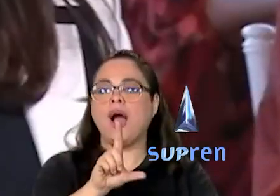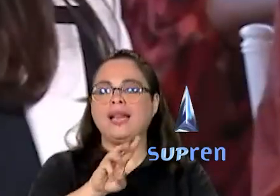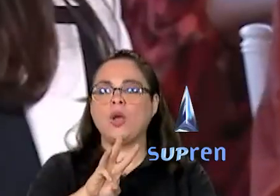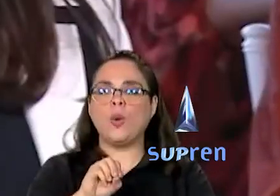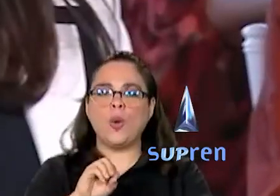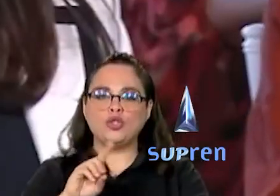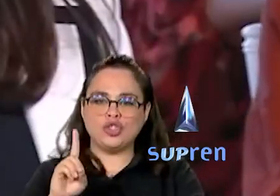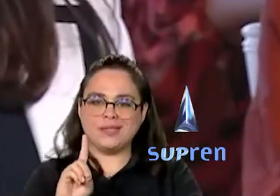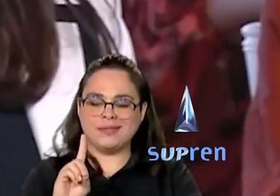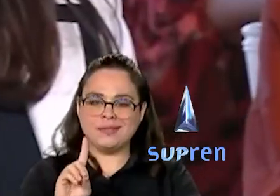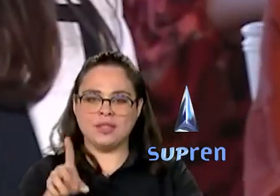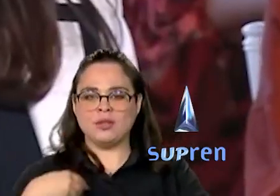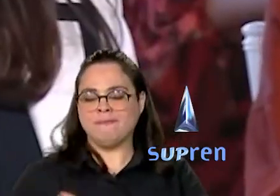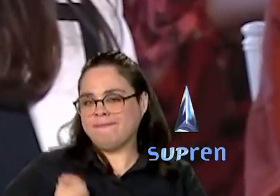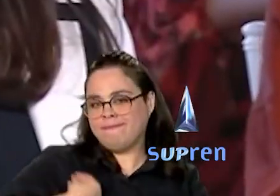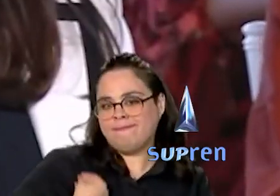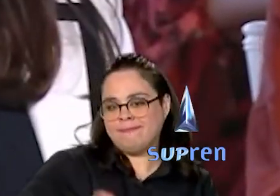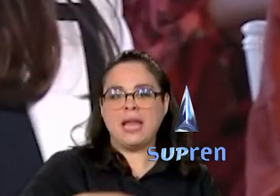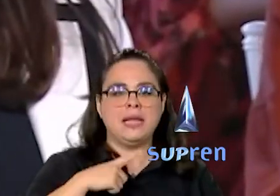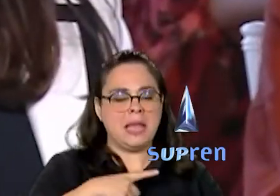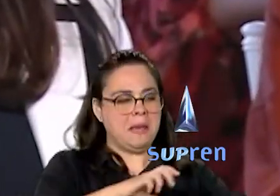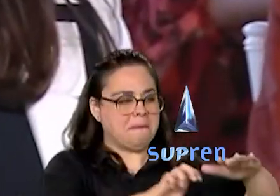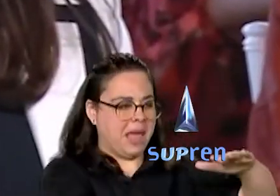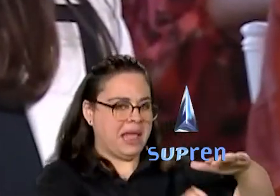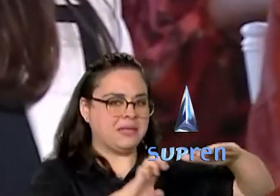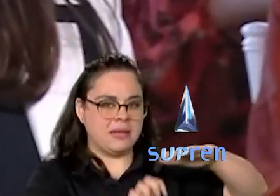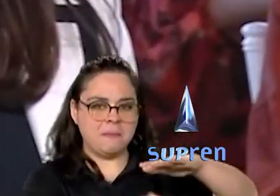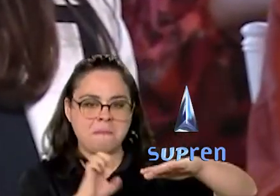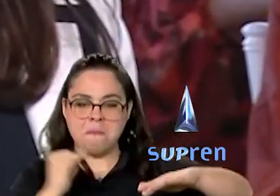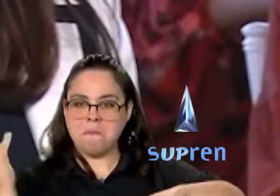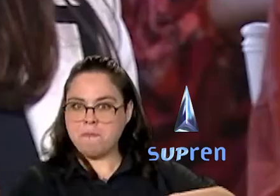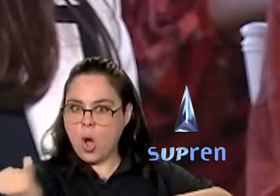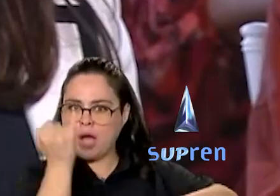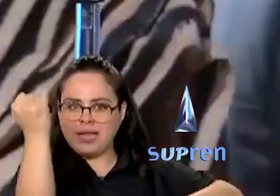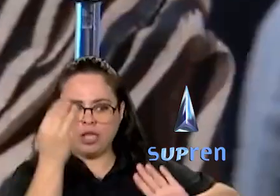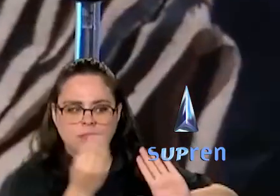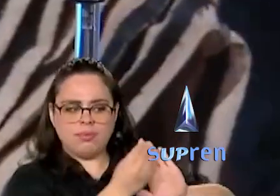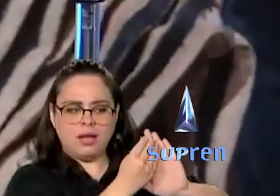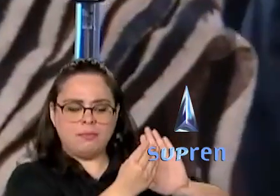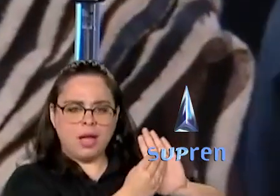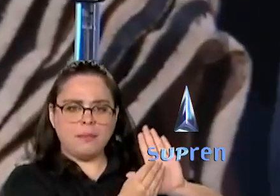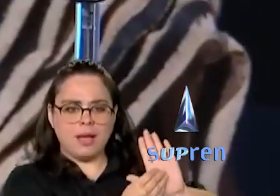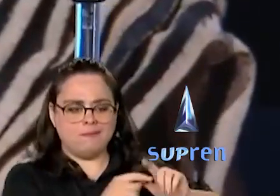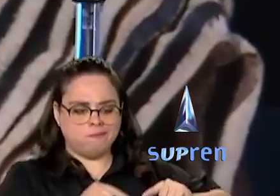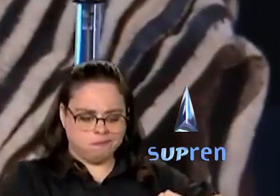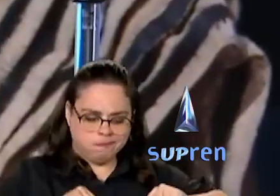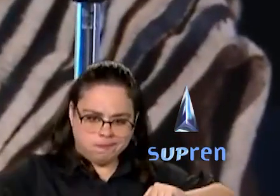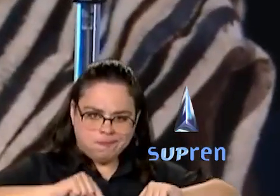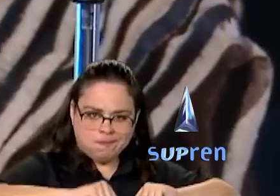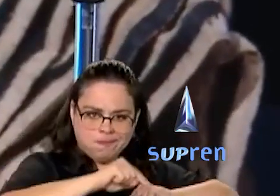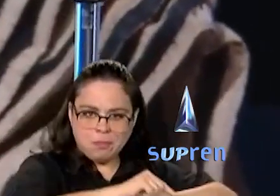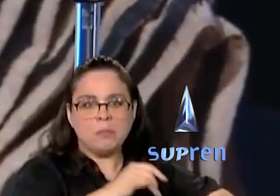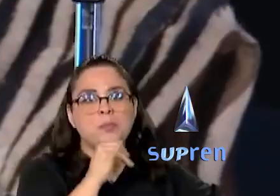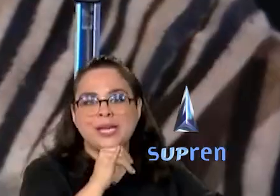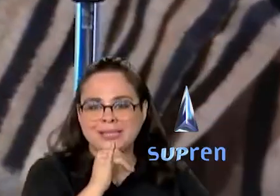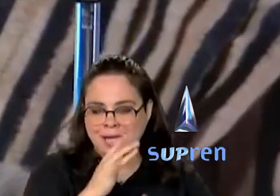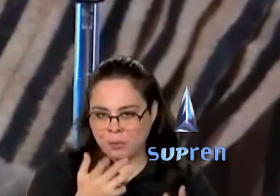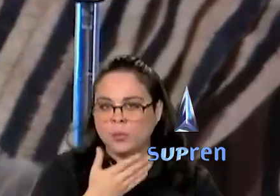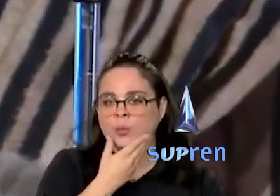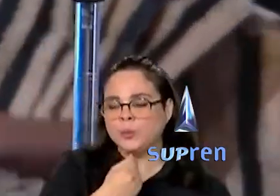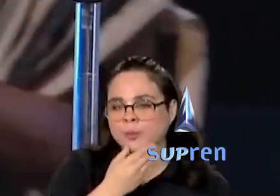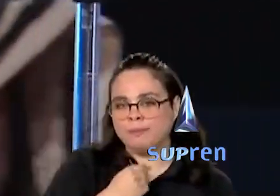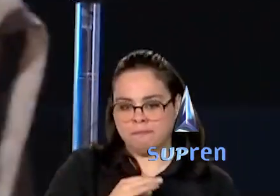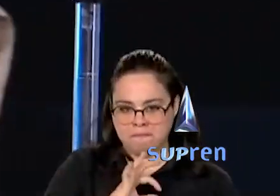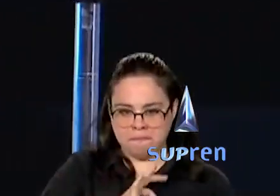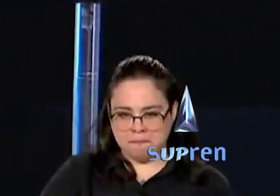de outros oito o investimento transformará o local em um centro de produção de